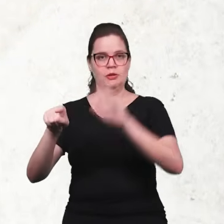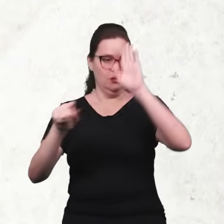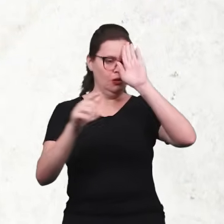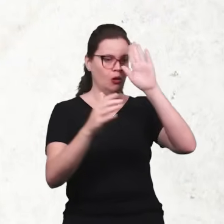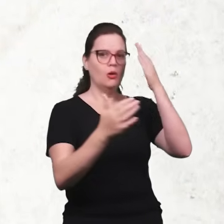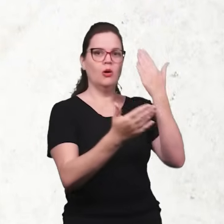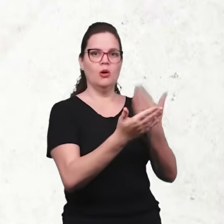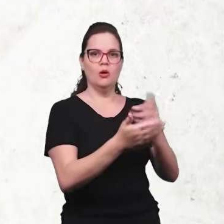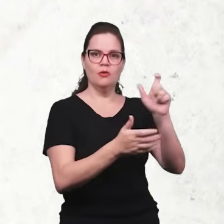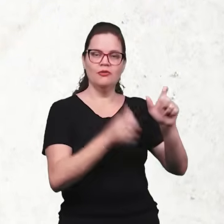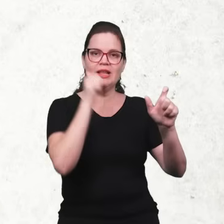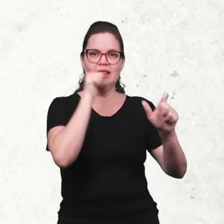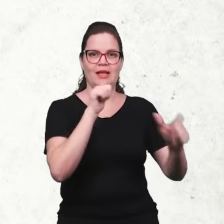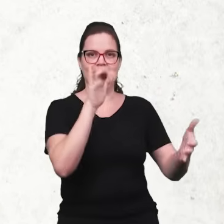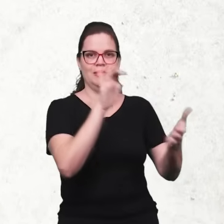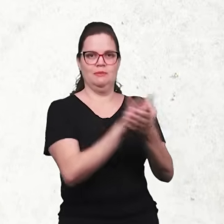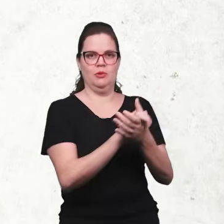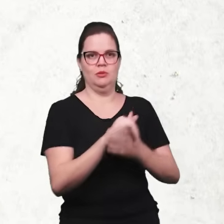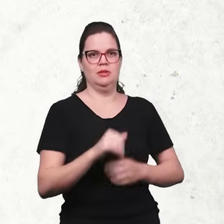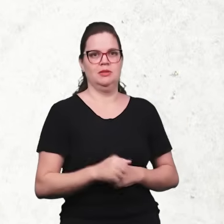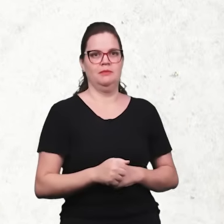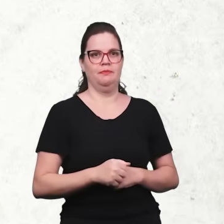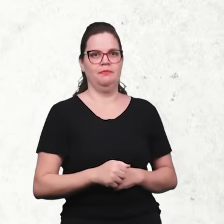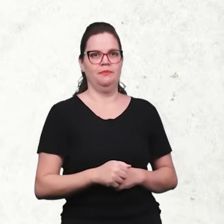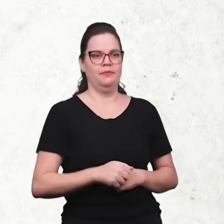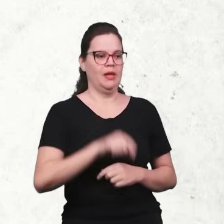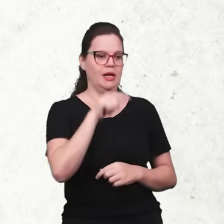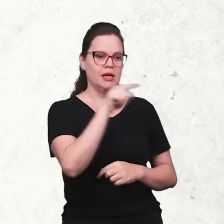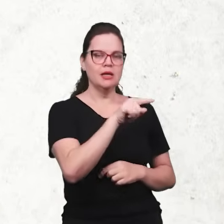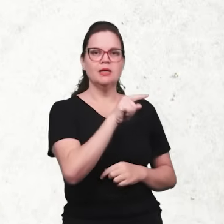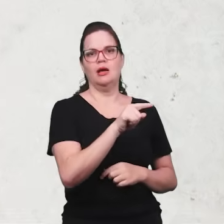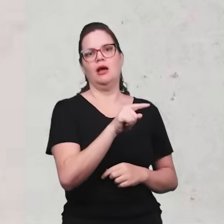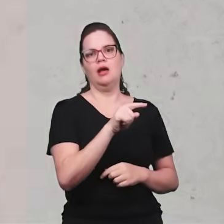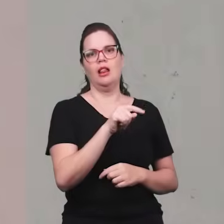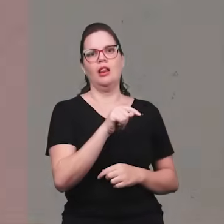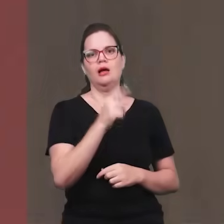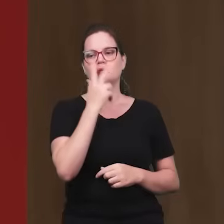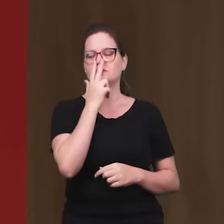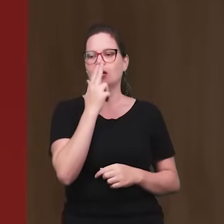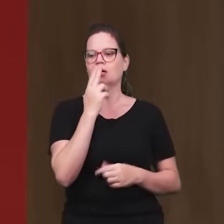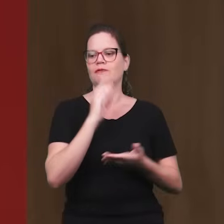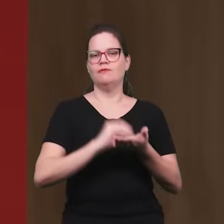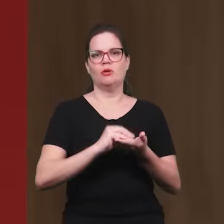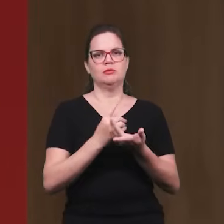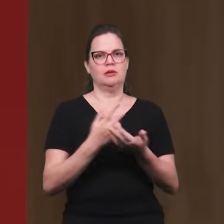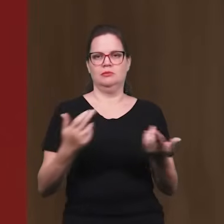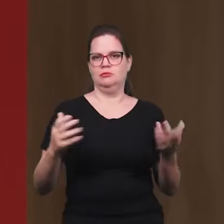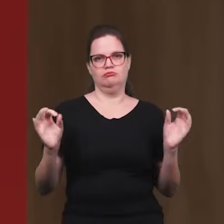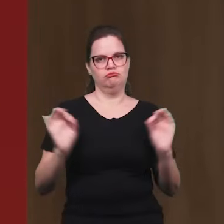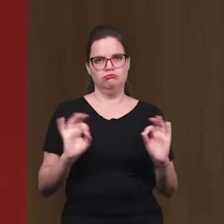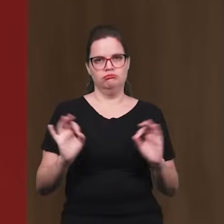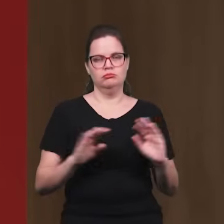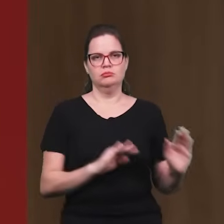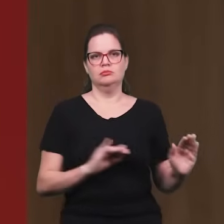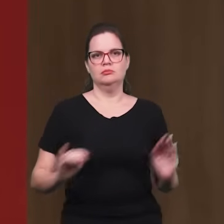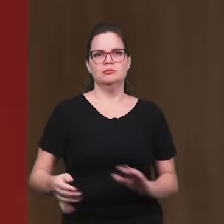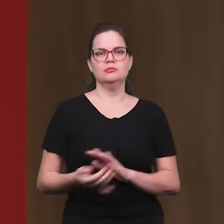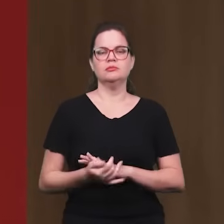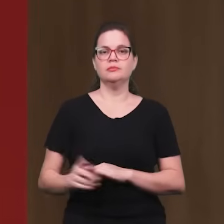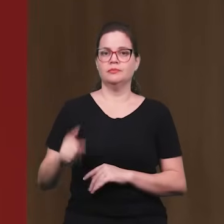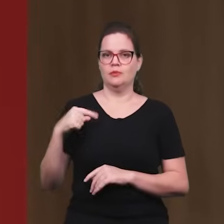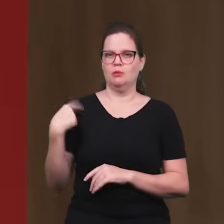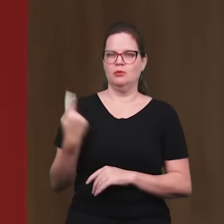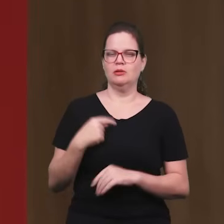confiado, e a ela nenhuma fazenda faltará. Então, nós vamos começar aqui, como a gente tem feito uma análise